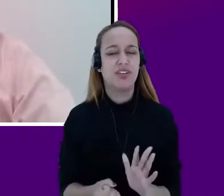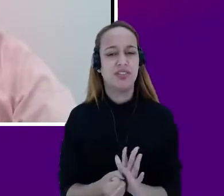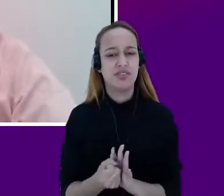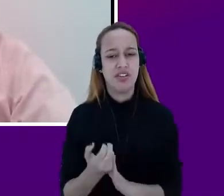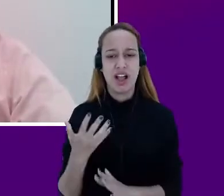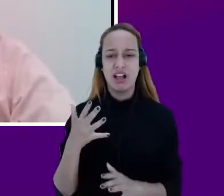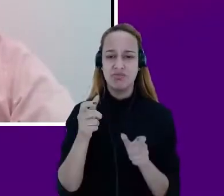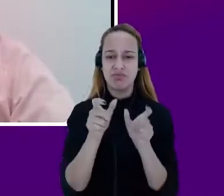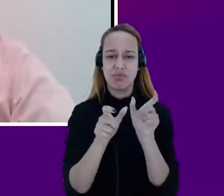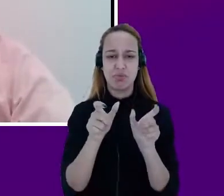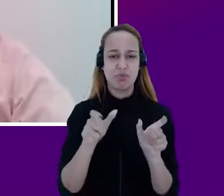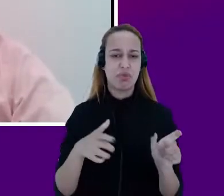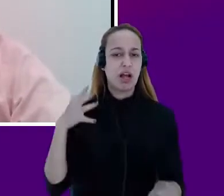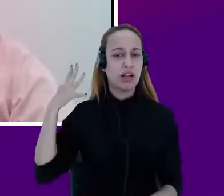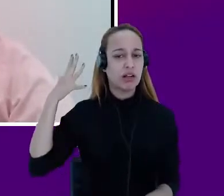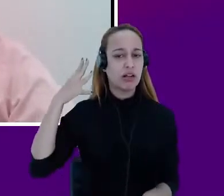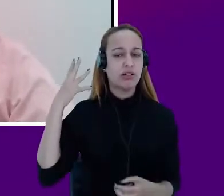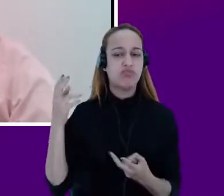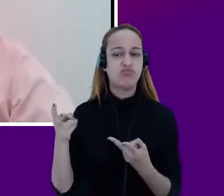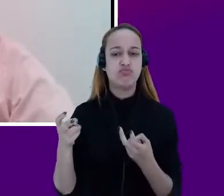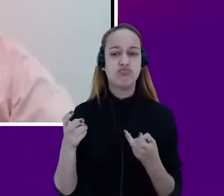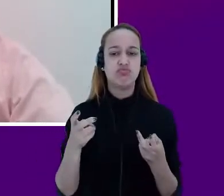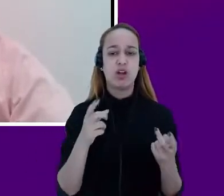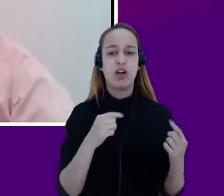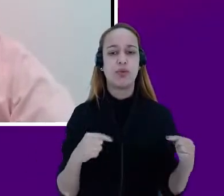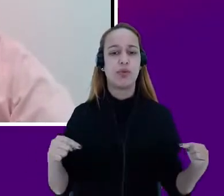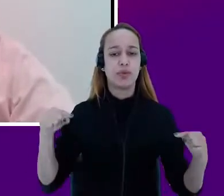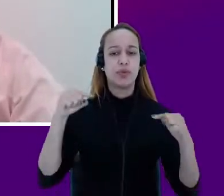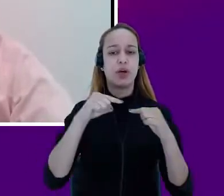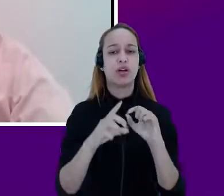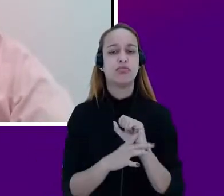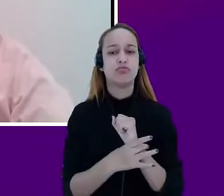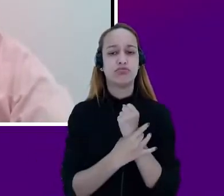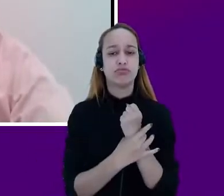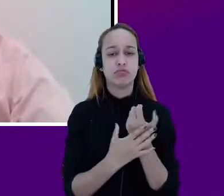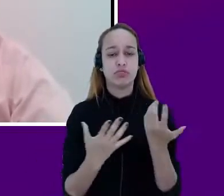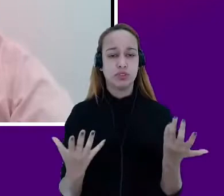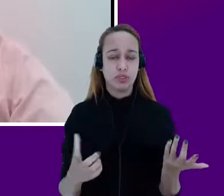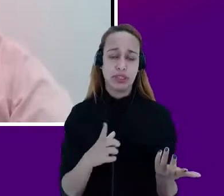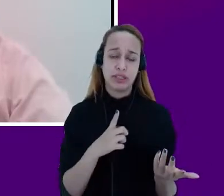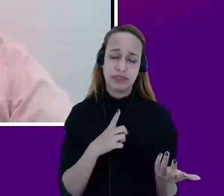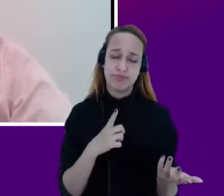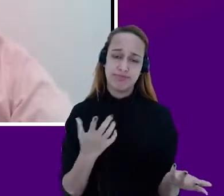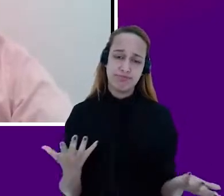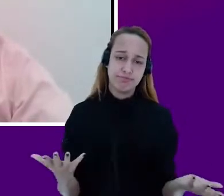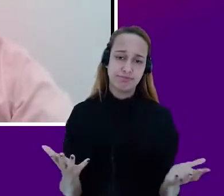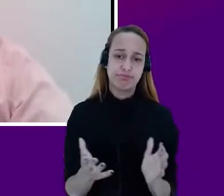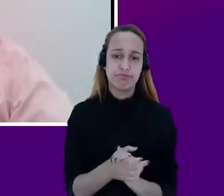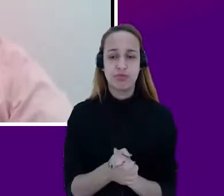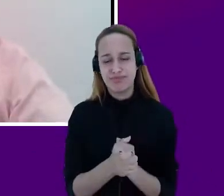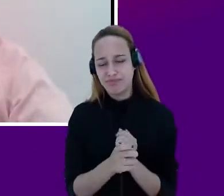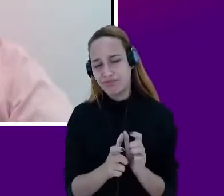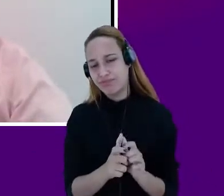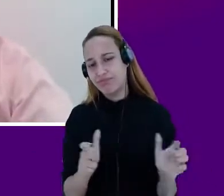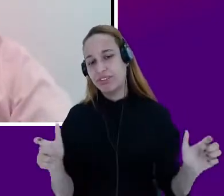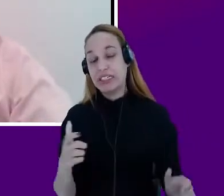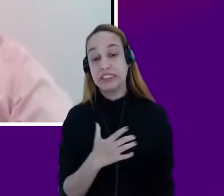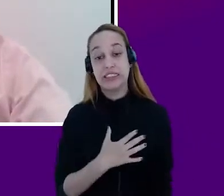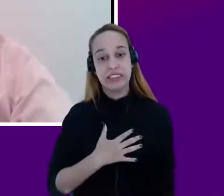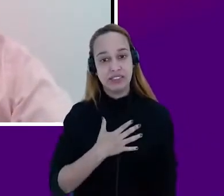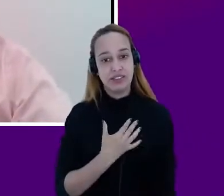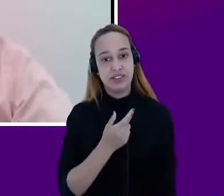várias percepções relacionadas ao mercado de seguros. Tenho muito prazer em falar do mercado de seguros, porque é onde eu